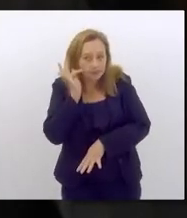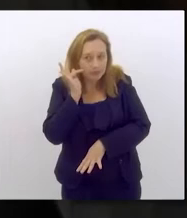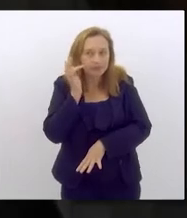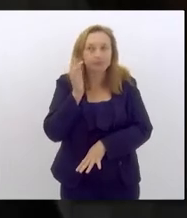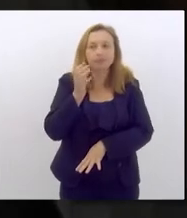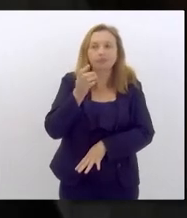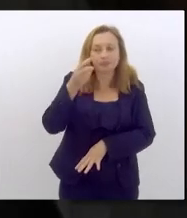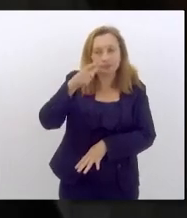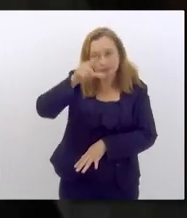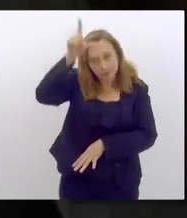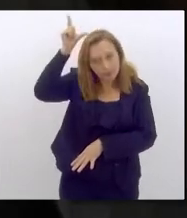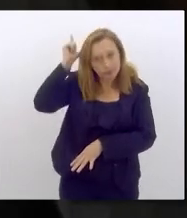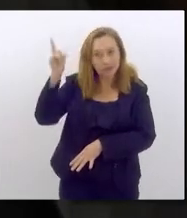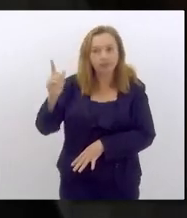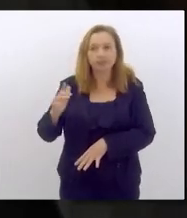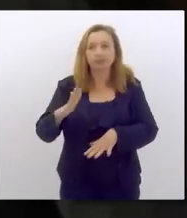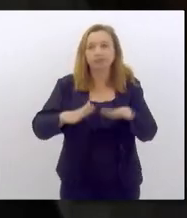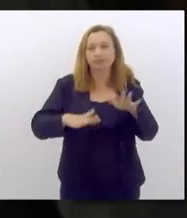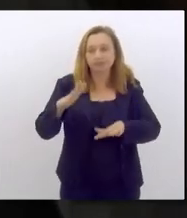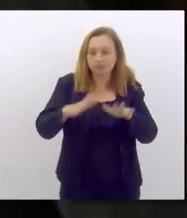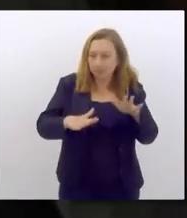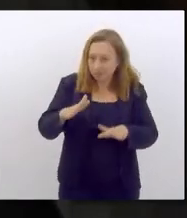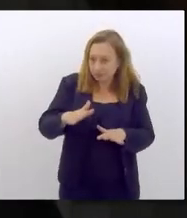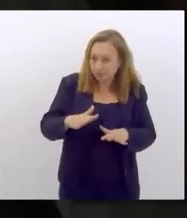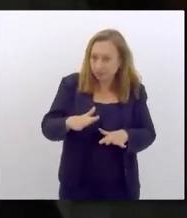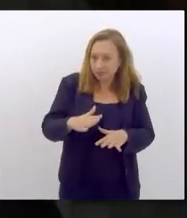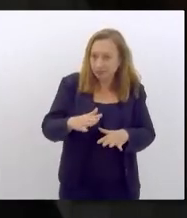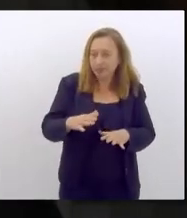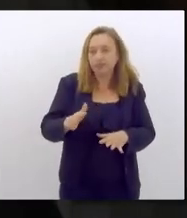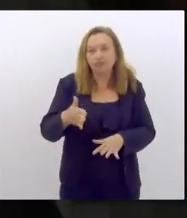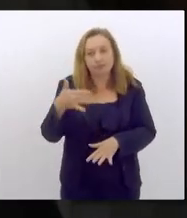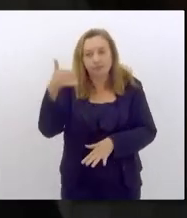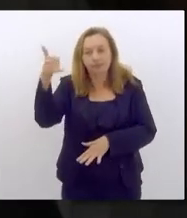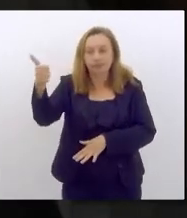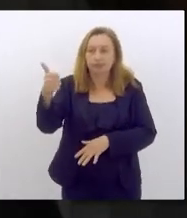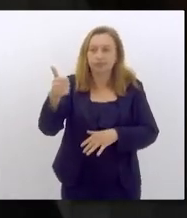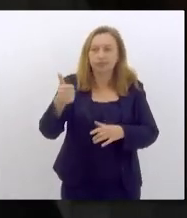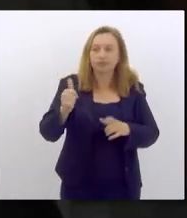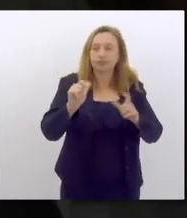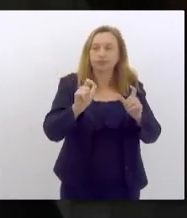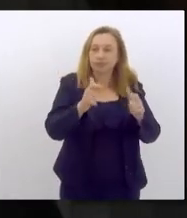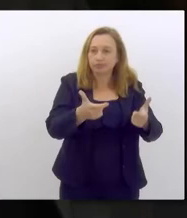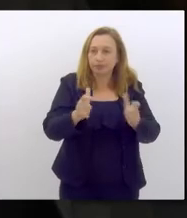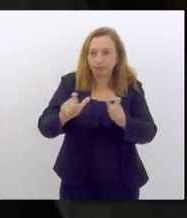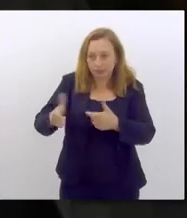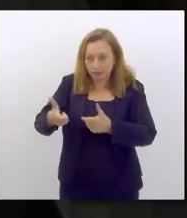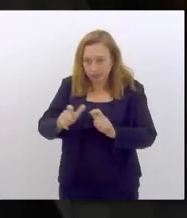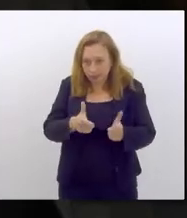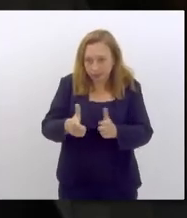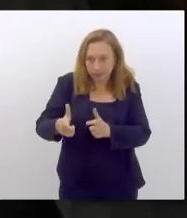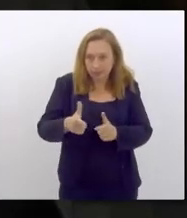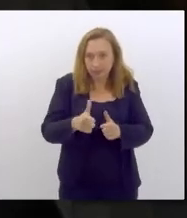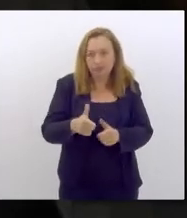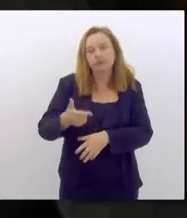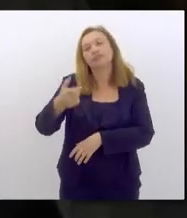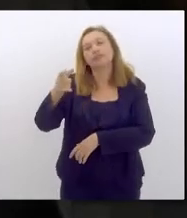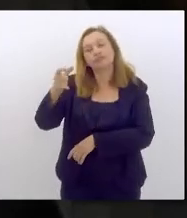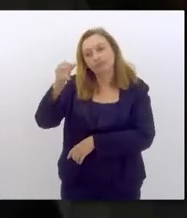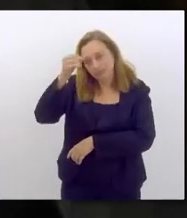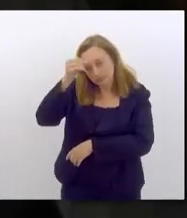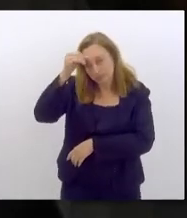Paulo, variáveis relacionadas à melhoria das condições de construção do